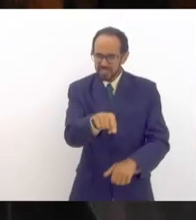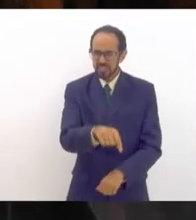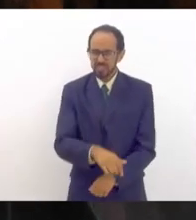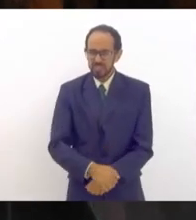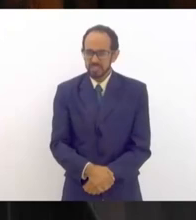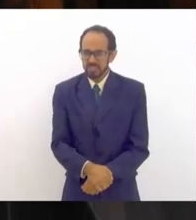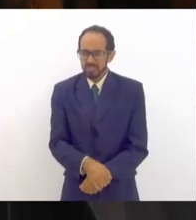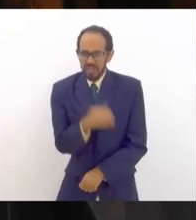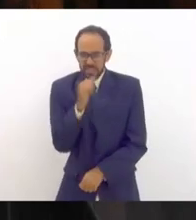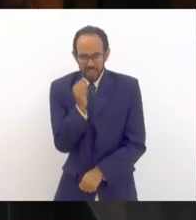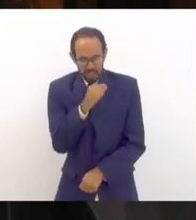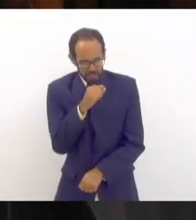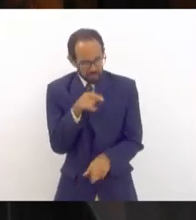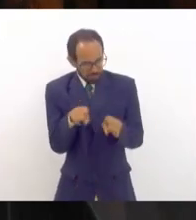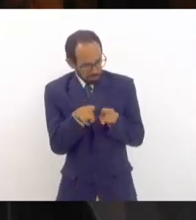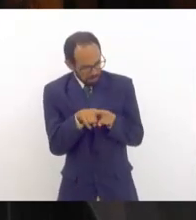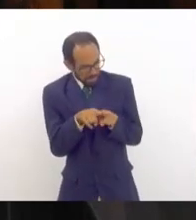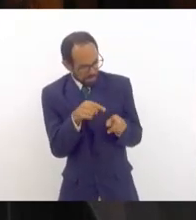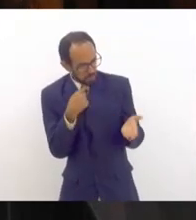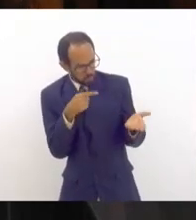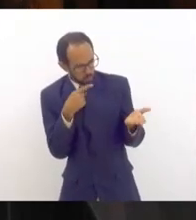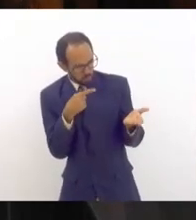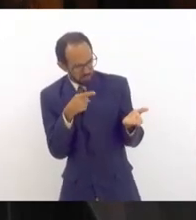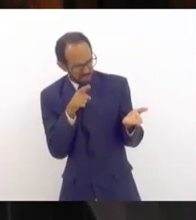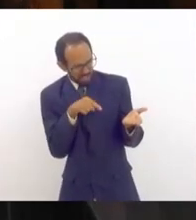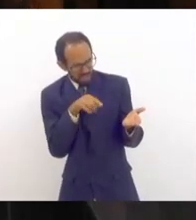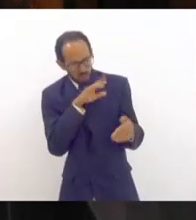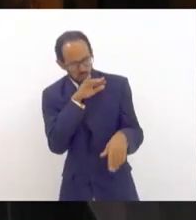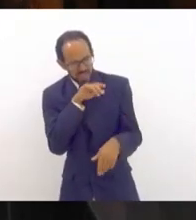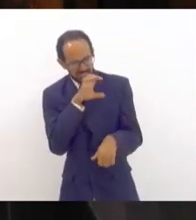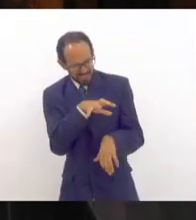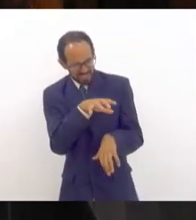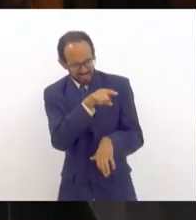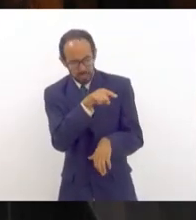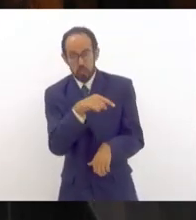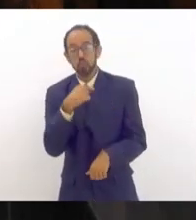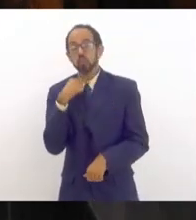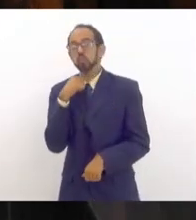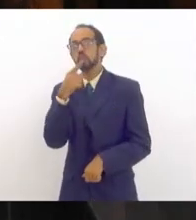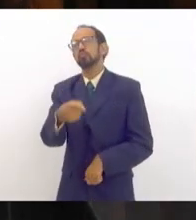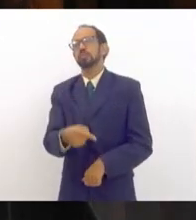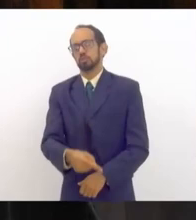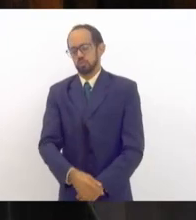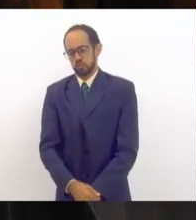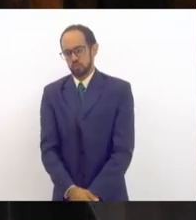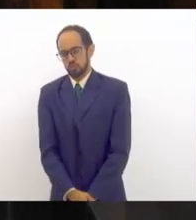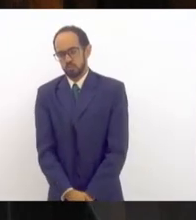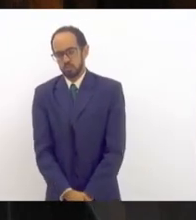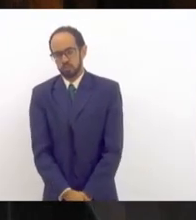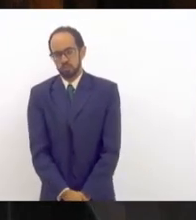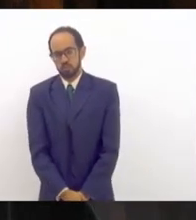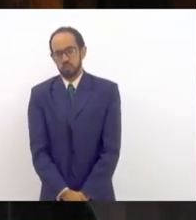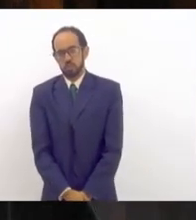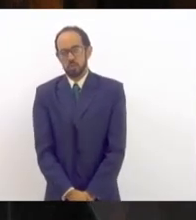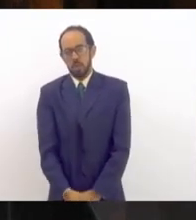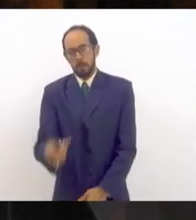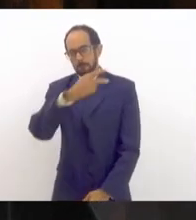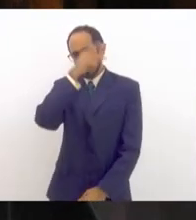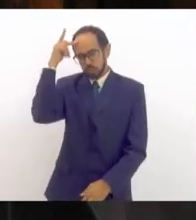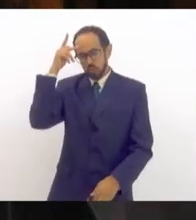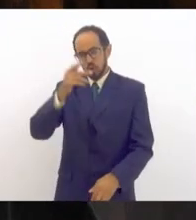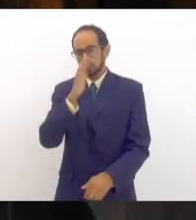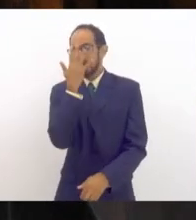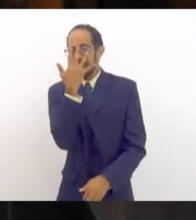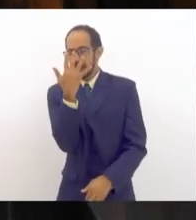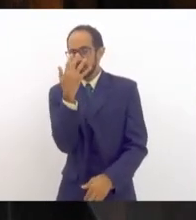também na Itália Será que o serviço prestado lá é tão ruim assim duvido duvido pessoas no carnaval que